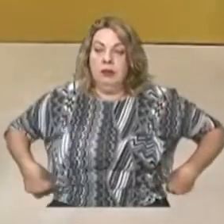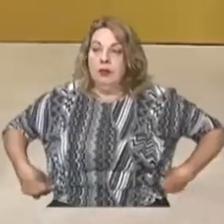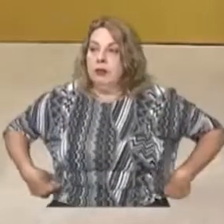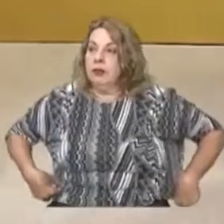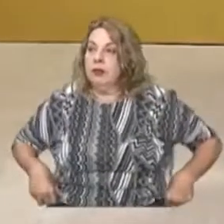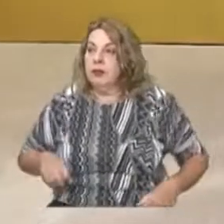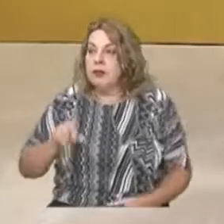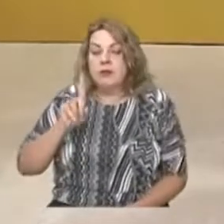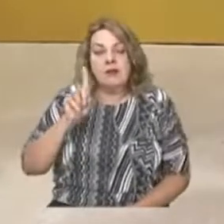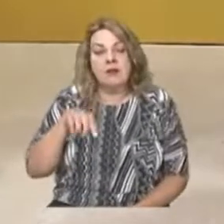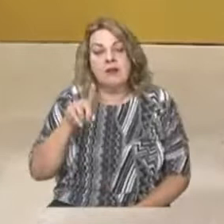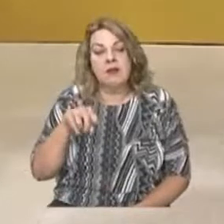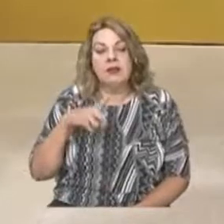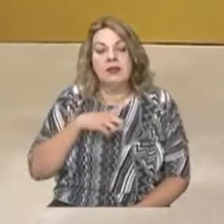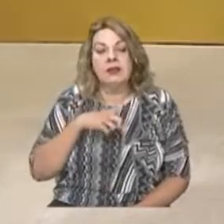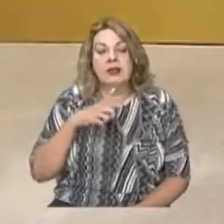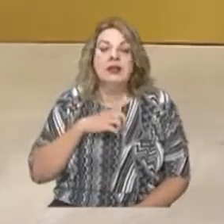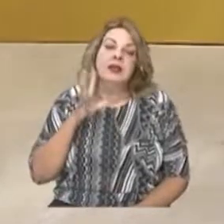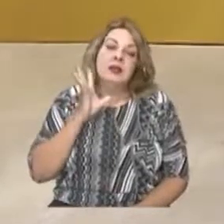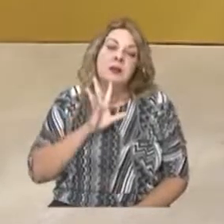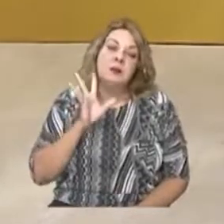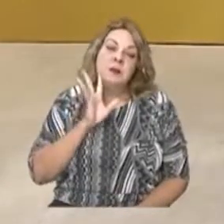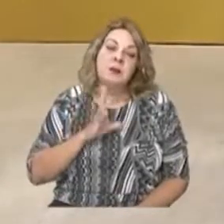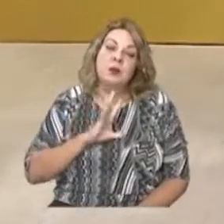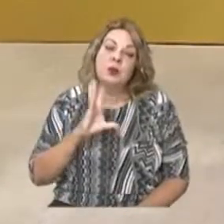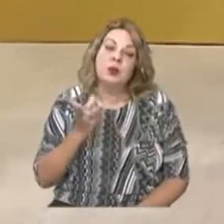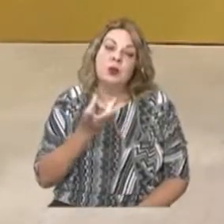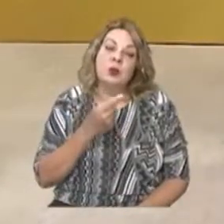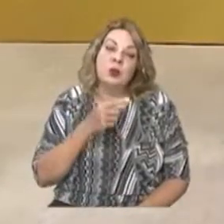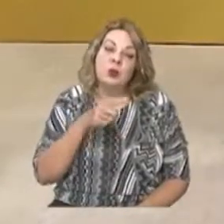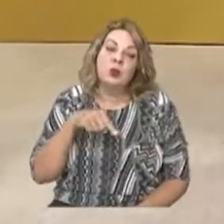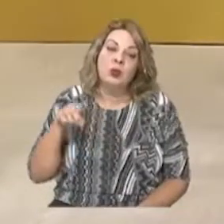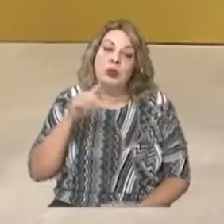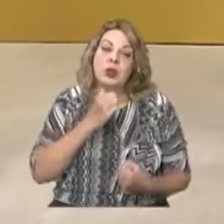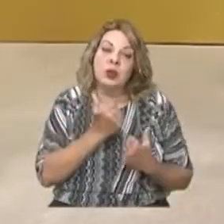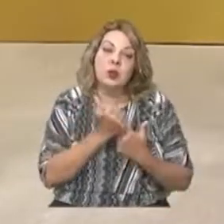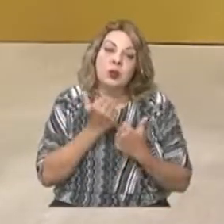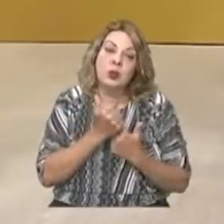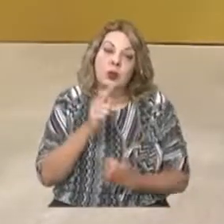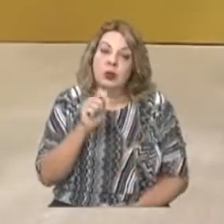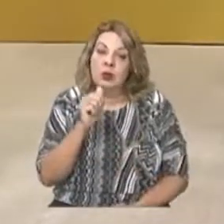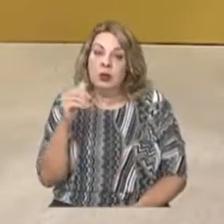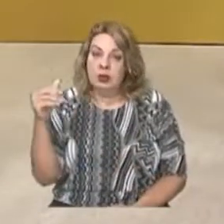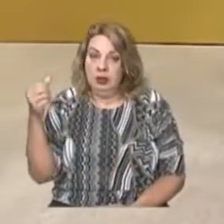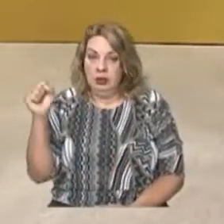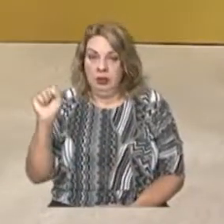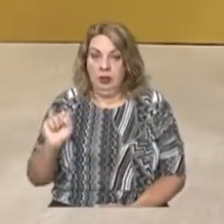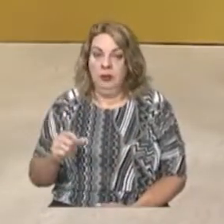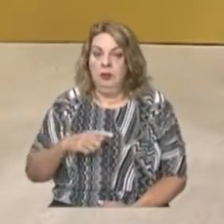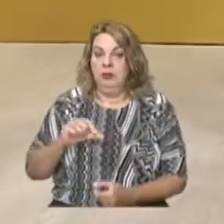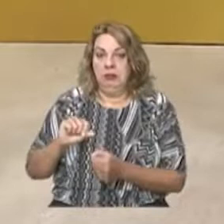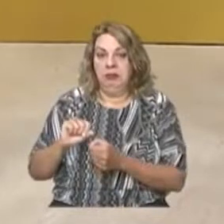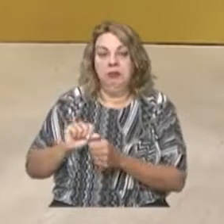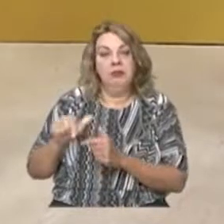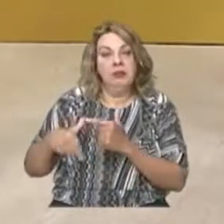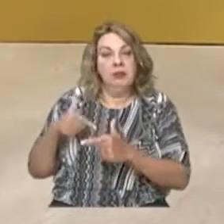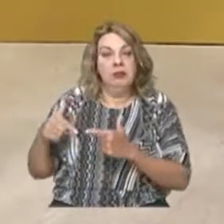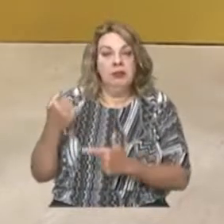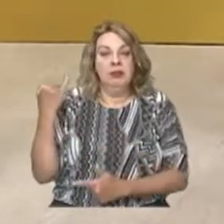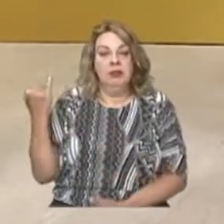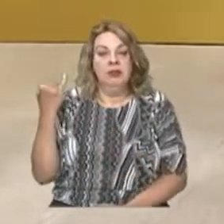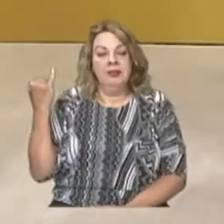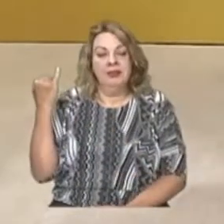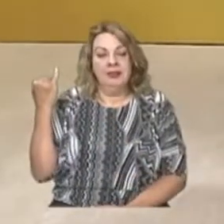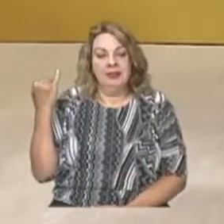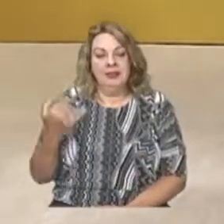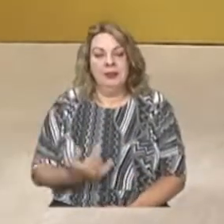É isso aí, o mais bacana é que todos eles ajudaram o GAC Sergipe, que realiza um trabalho tão importante, né,